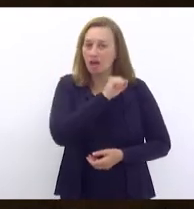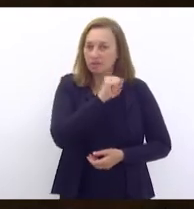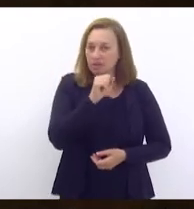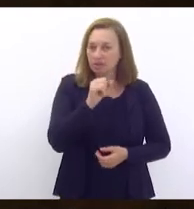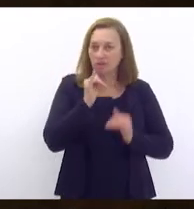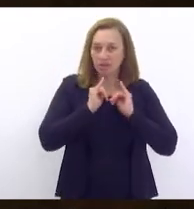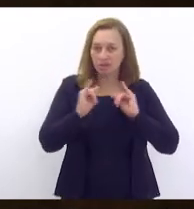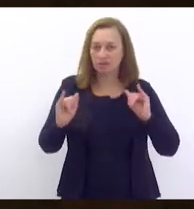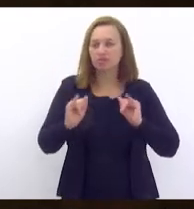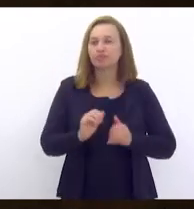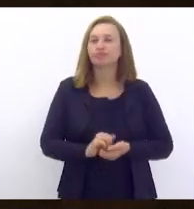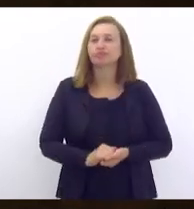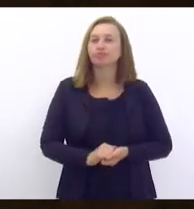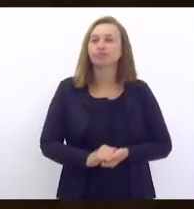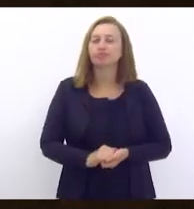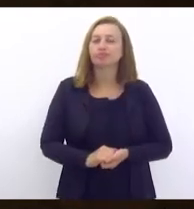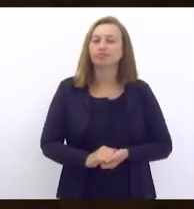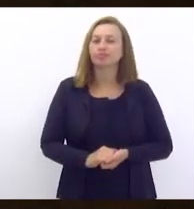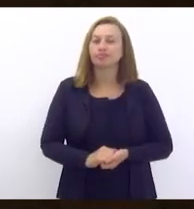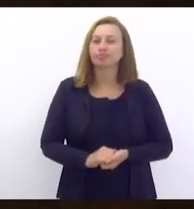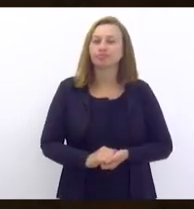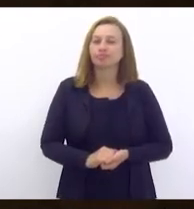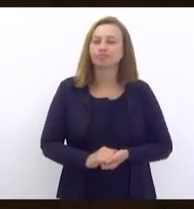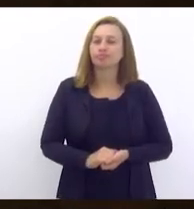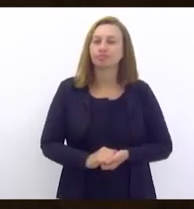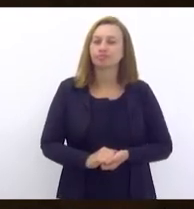rápida. Dizer o seguinte,